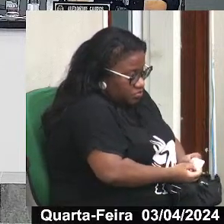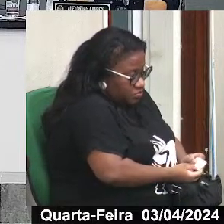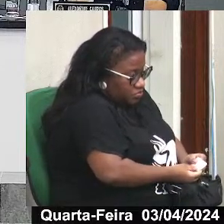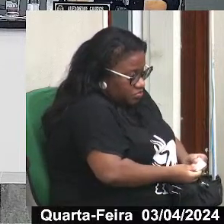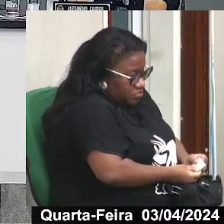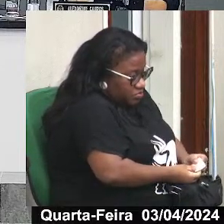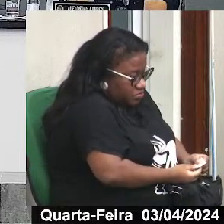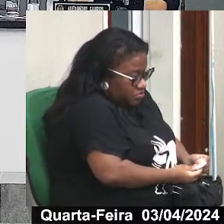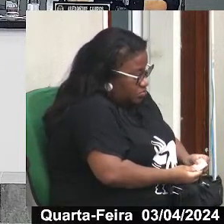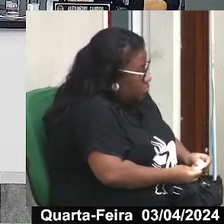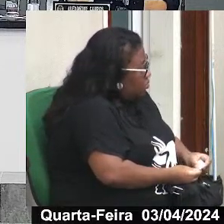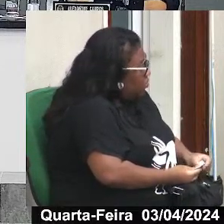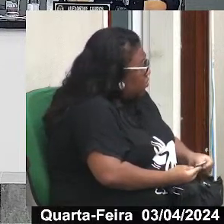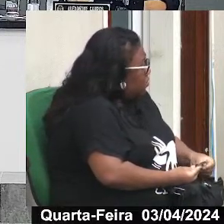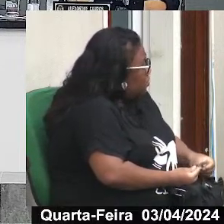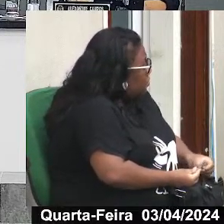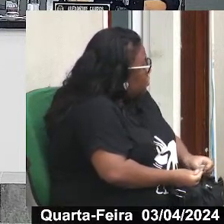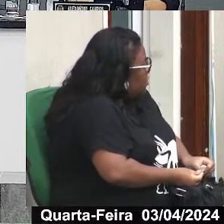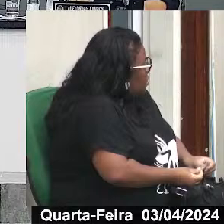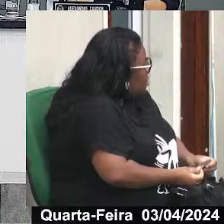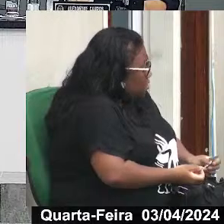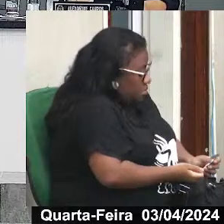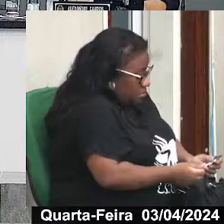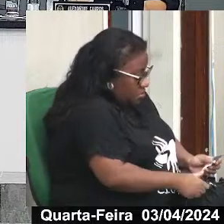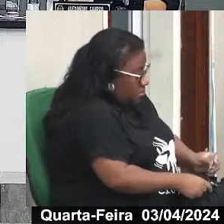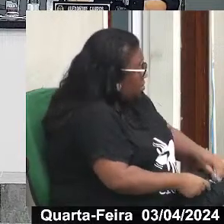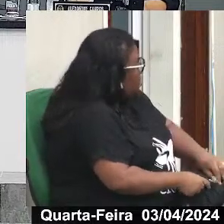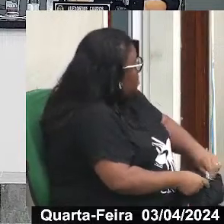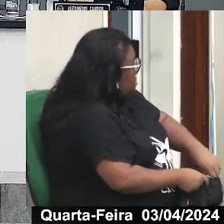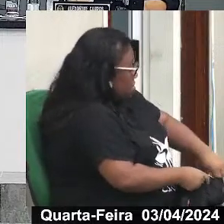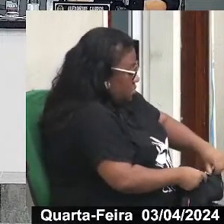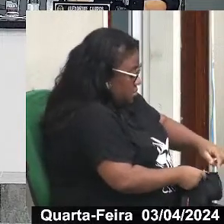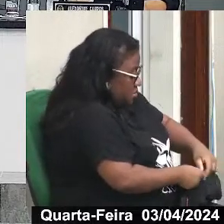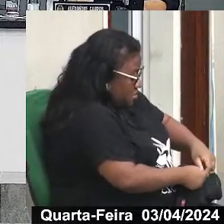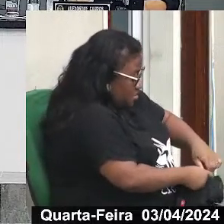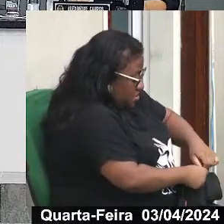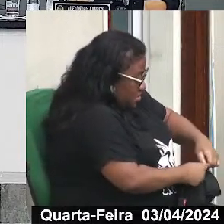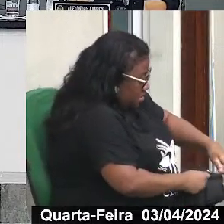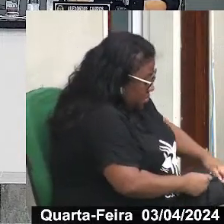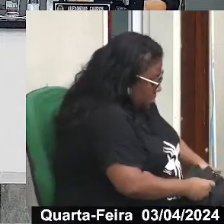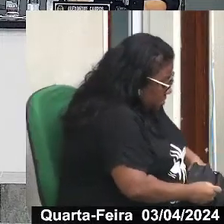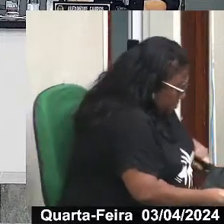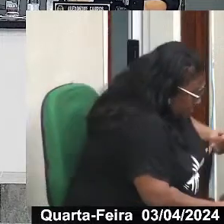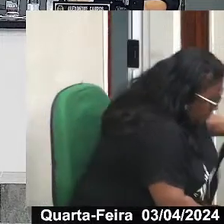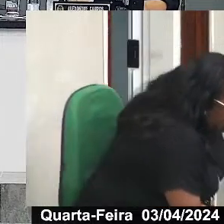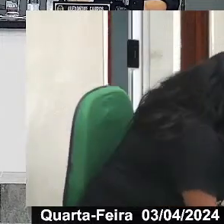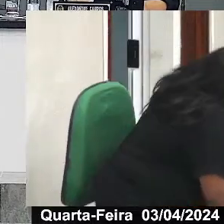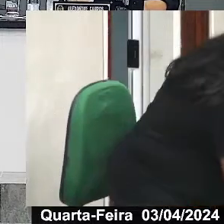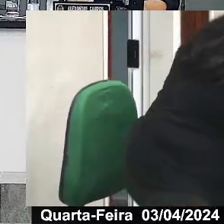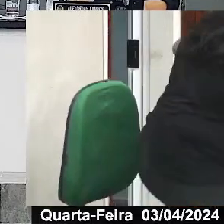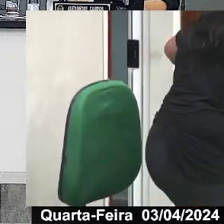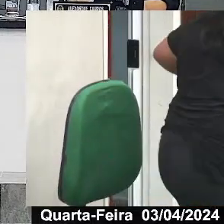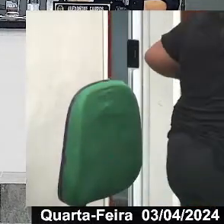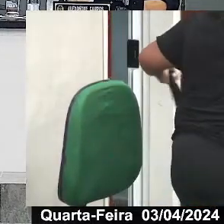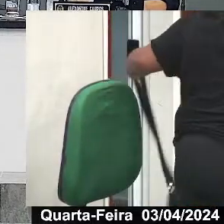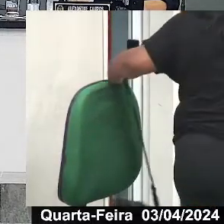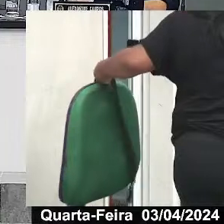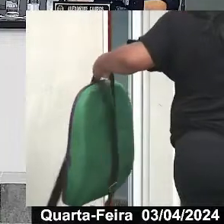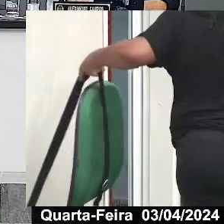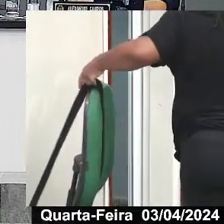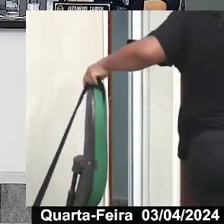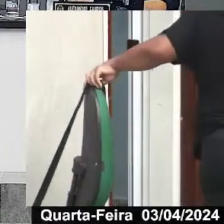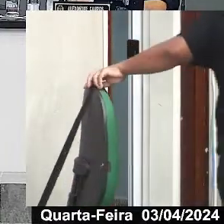Madureira, ali do Jardim Comercial, onde tem algumas igrejas aqui no Embu das Artes,